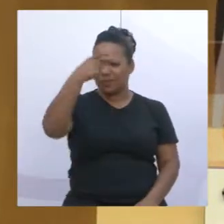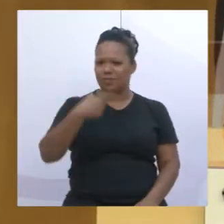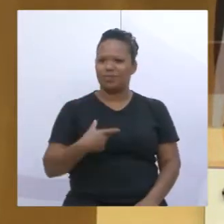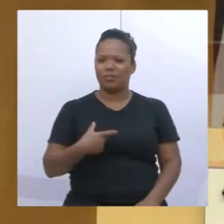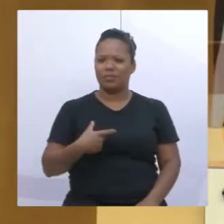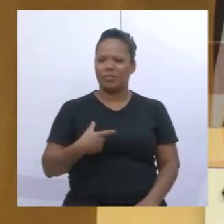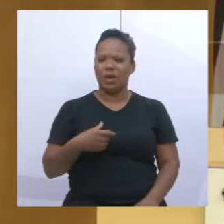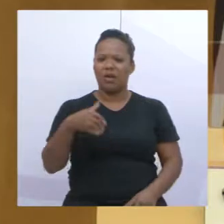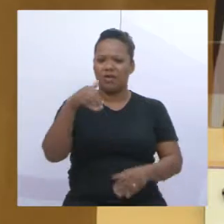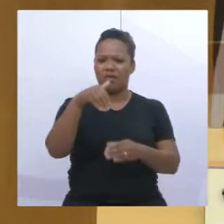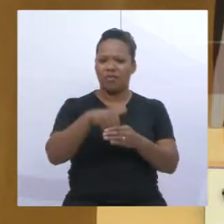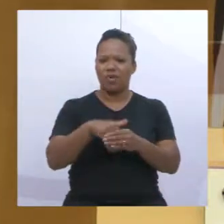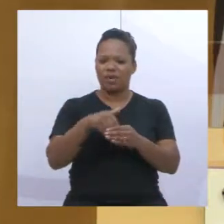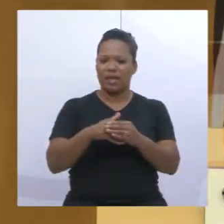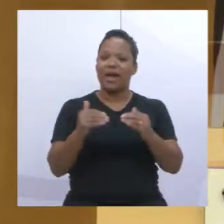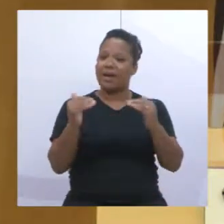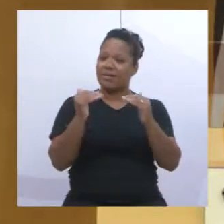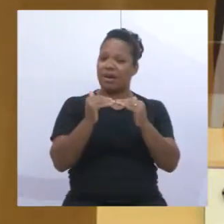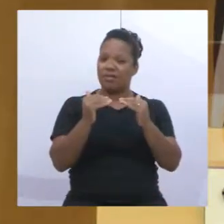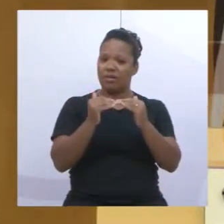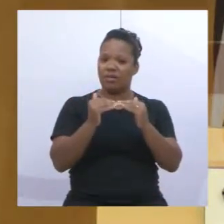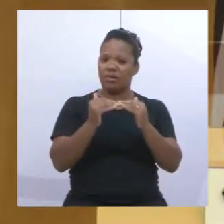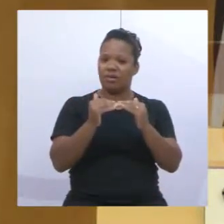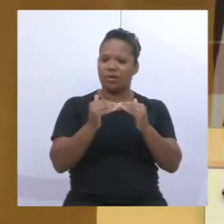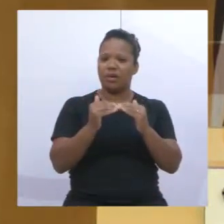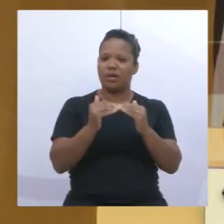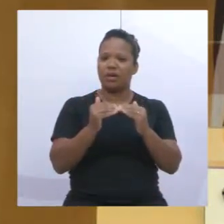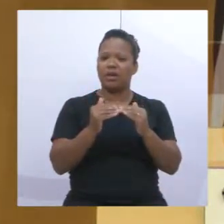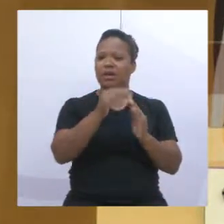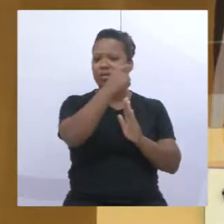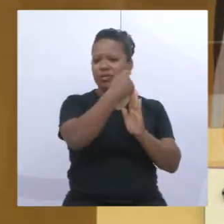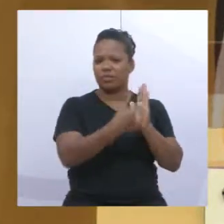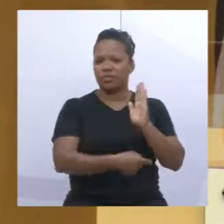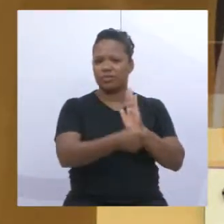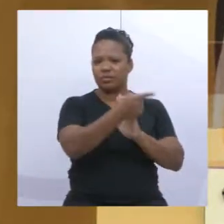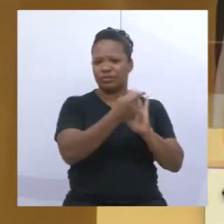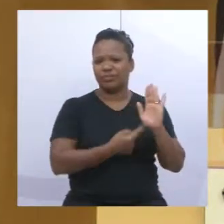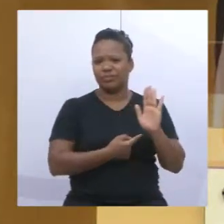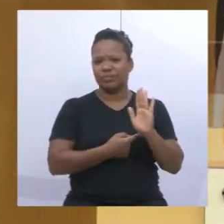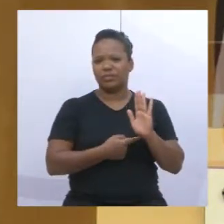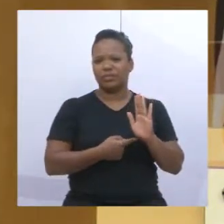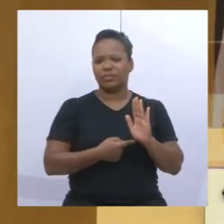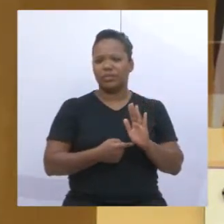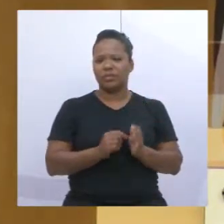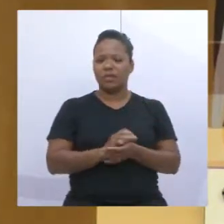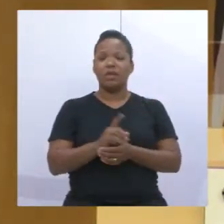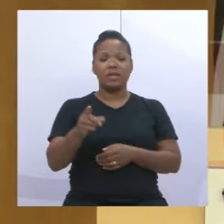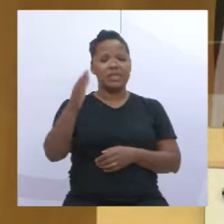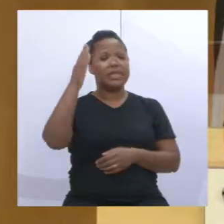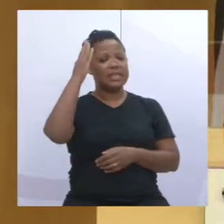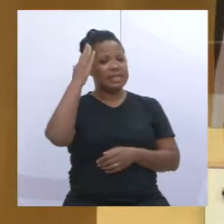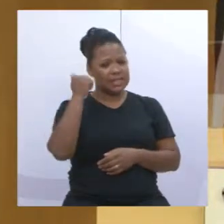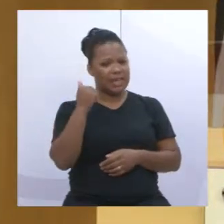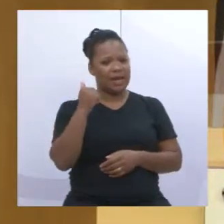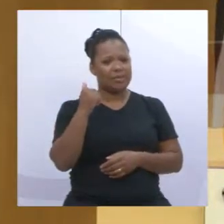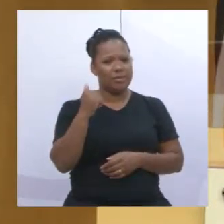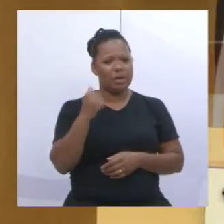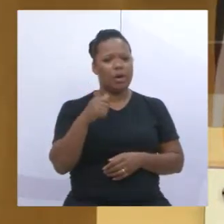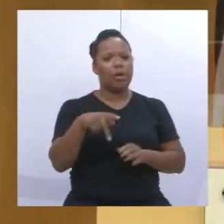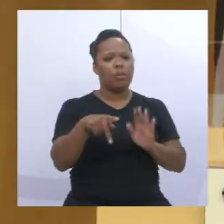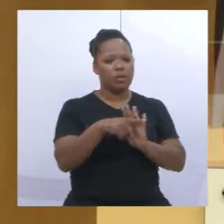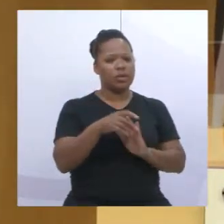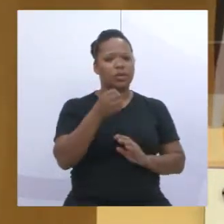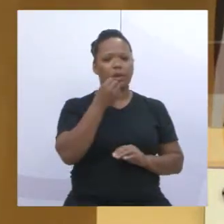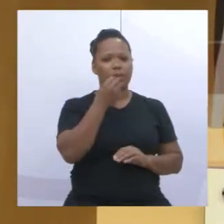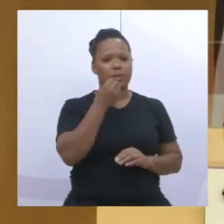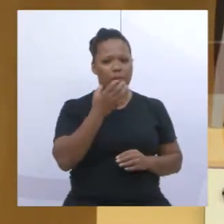em votar a favor aí desse veto, porque eu sei que no fundo o senhor sabe que o projeto é bom para a população, é bom pelo